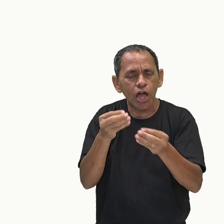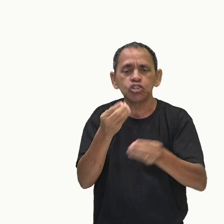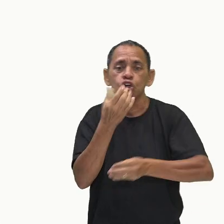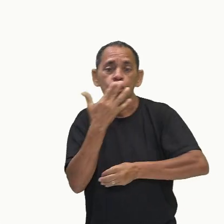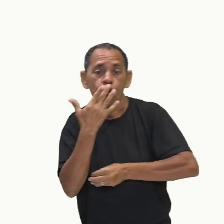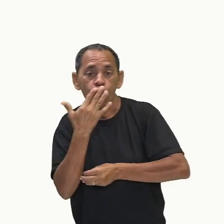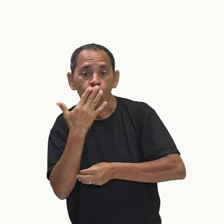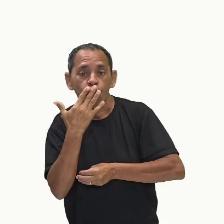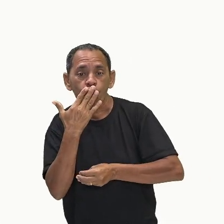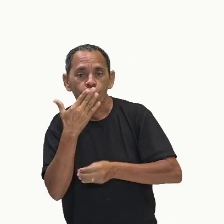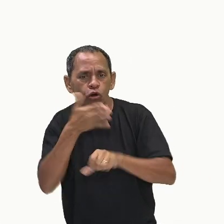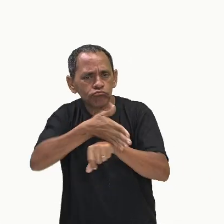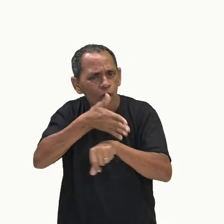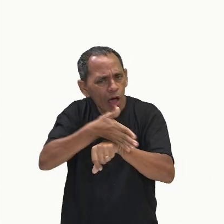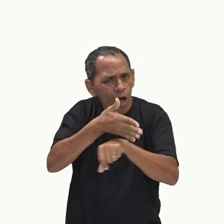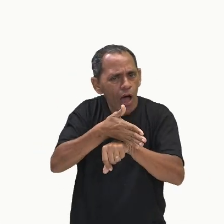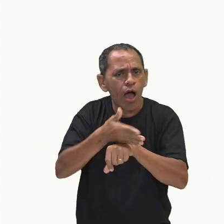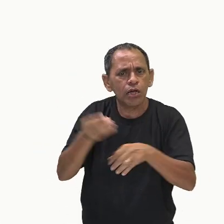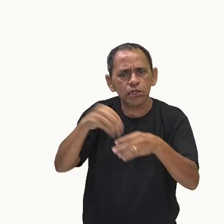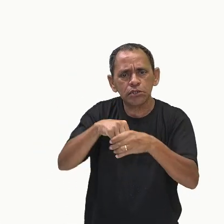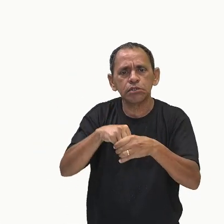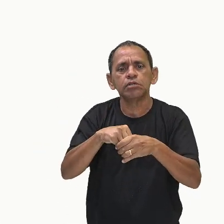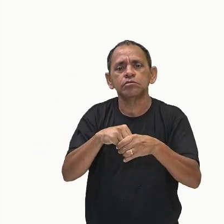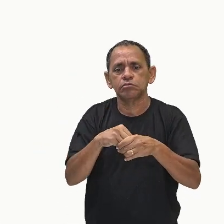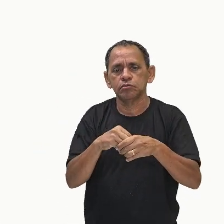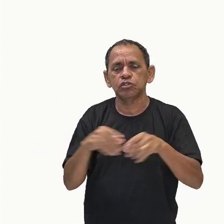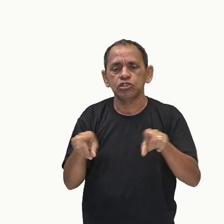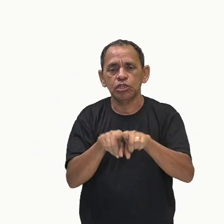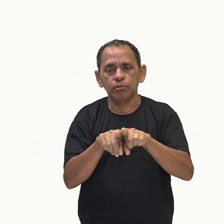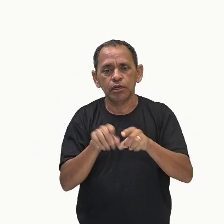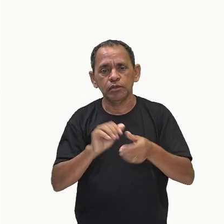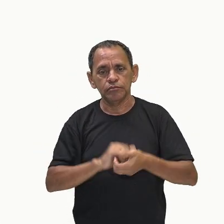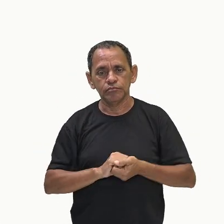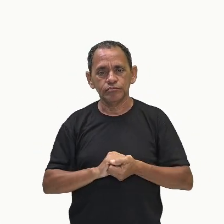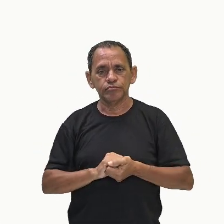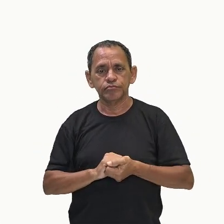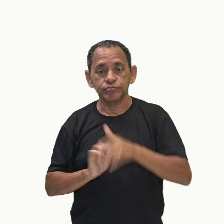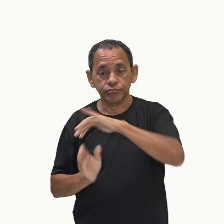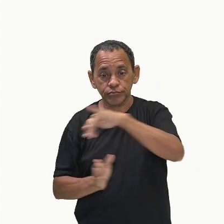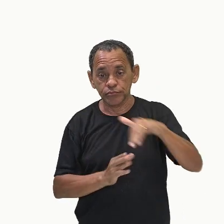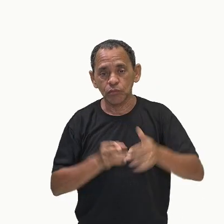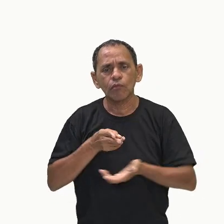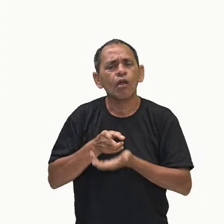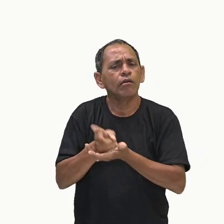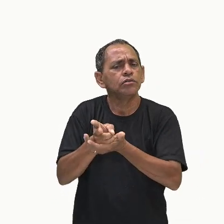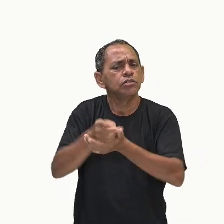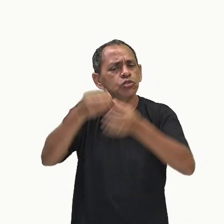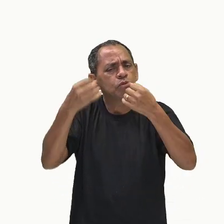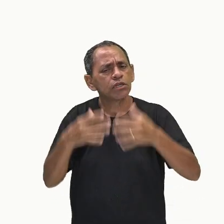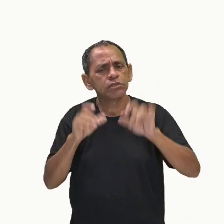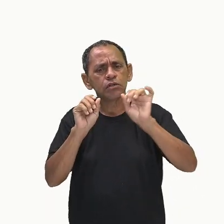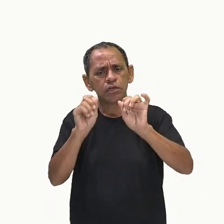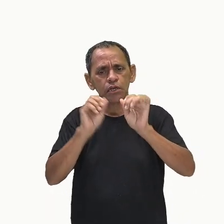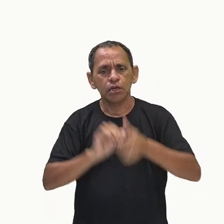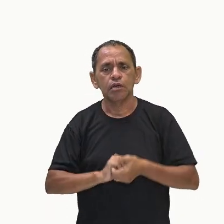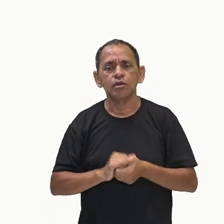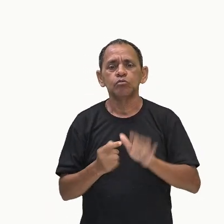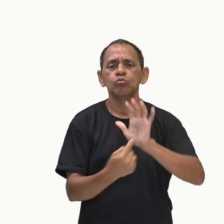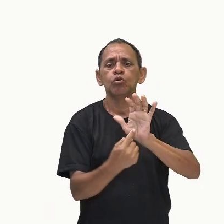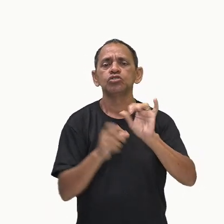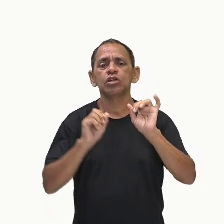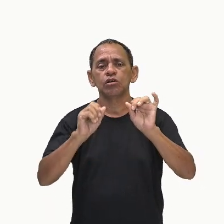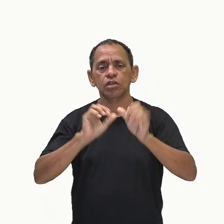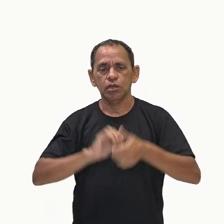parte dele. Para dar continuidade aí à nossa explicação, quero mostrar para